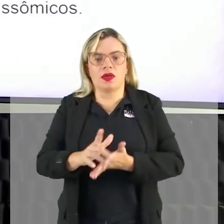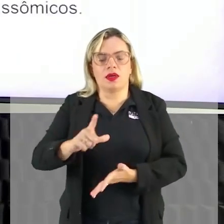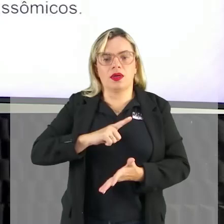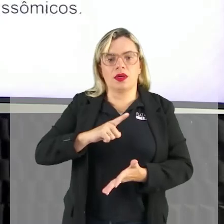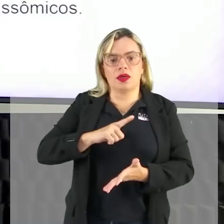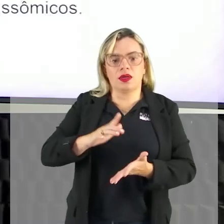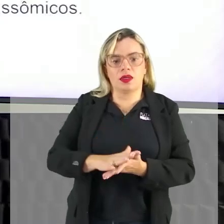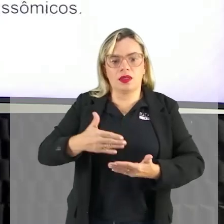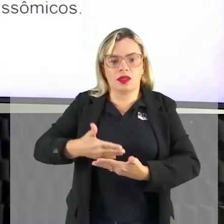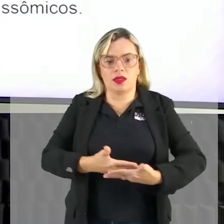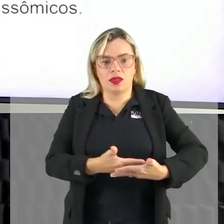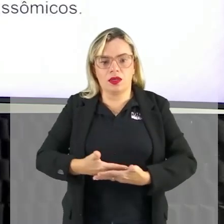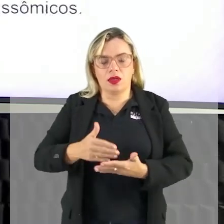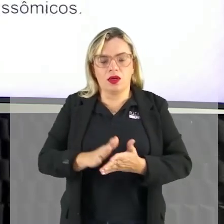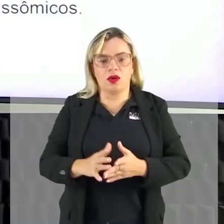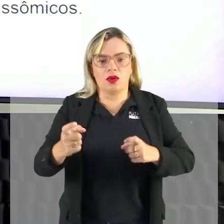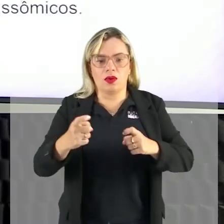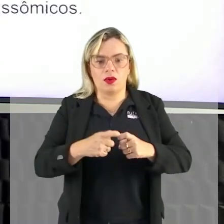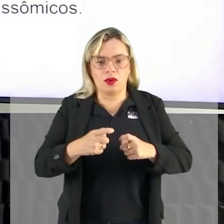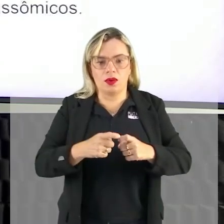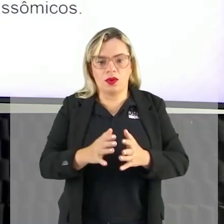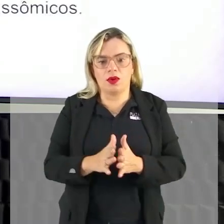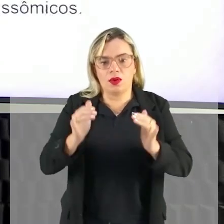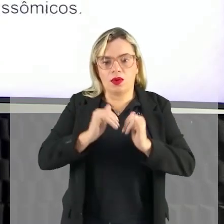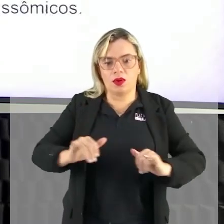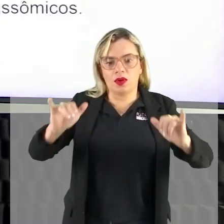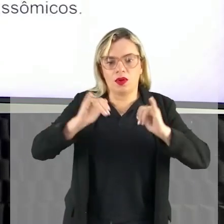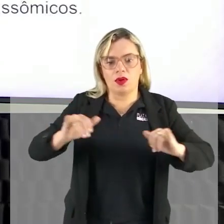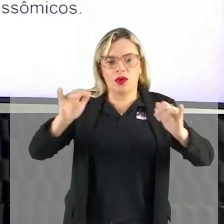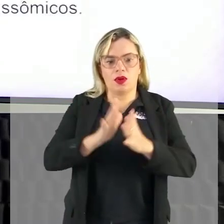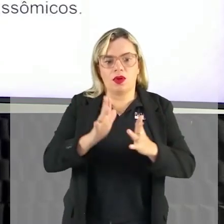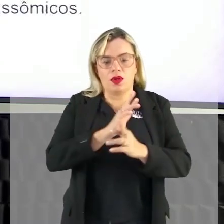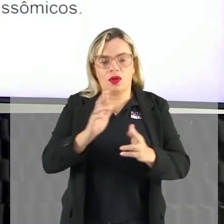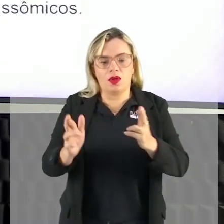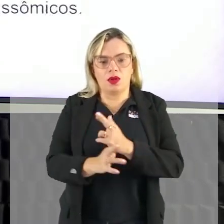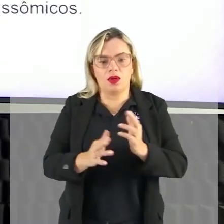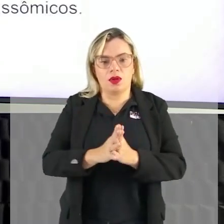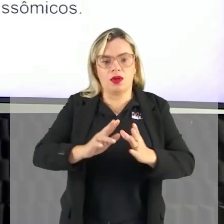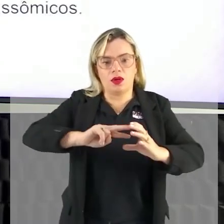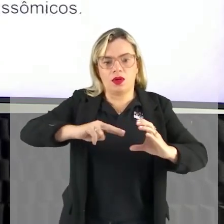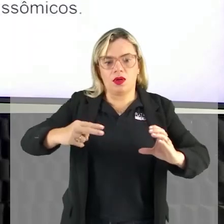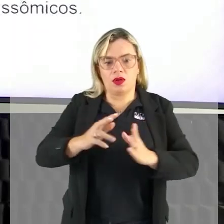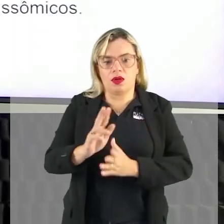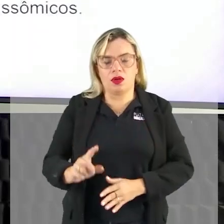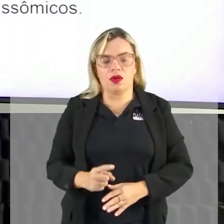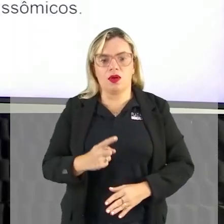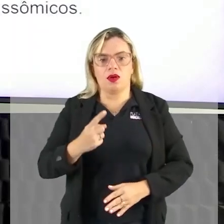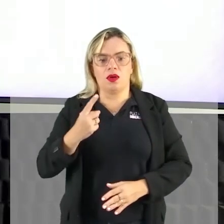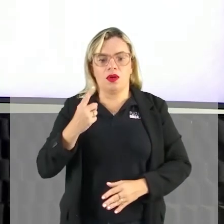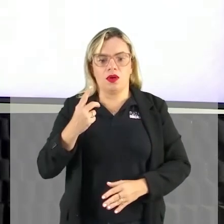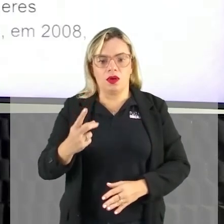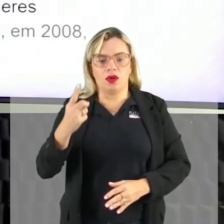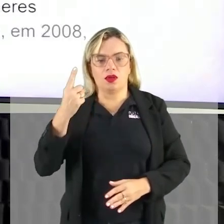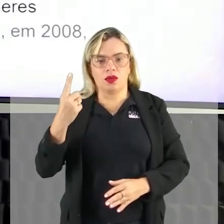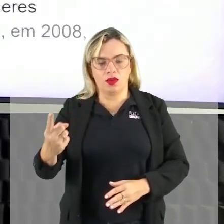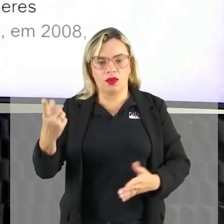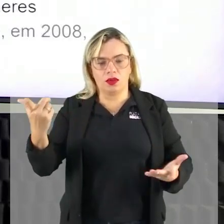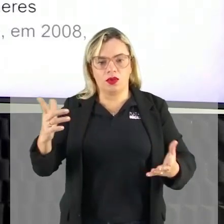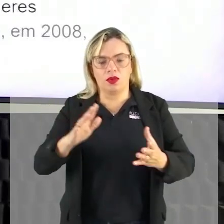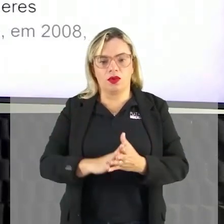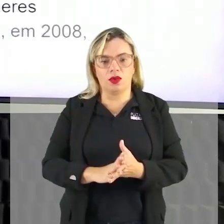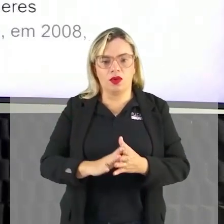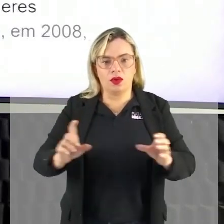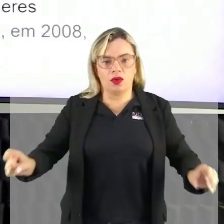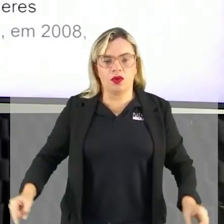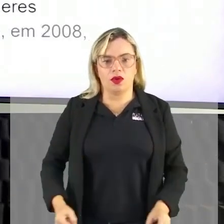ao cromossomo 21, os zigotos formados serão... Então, vamos lá. Primeira questão,